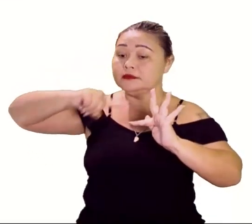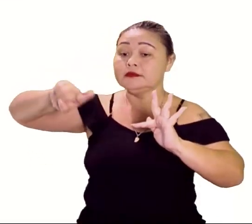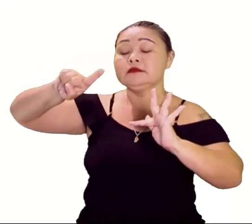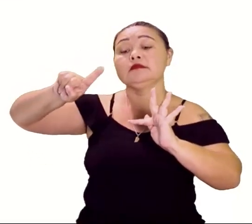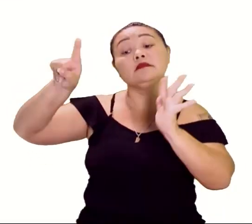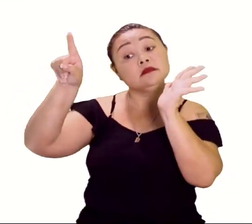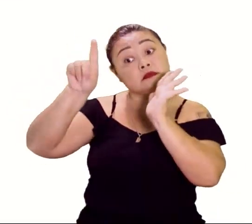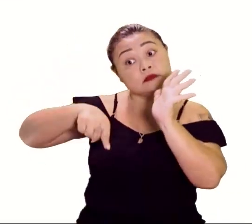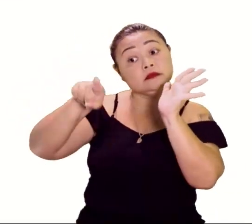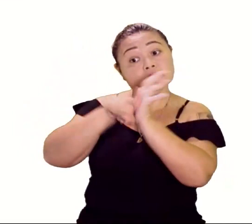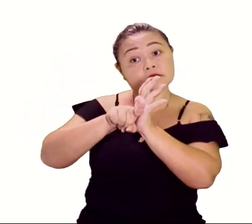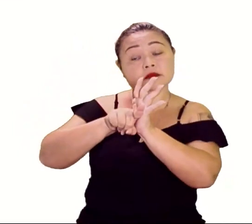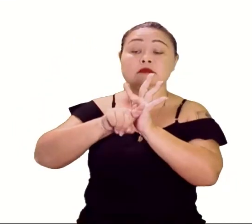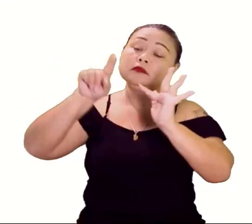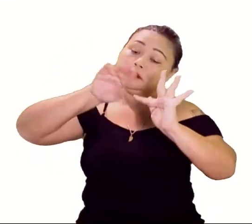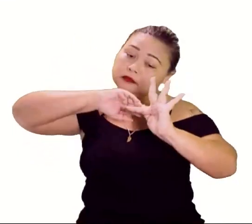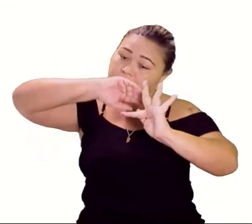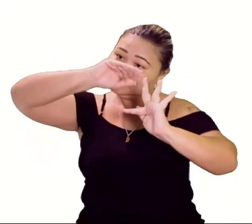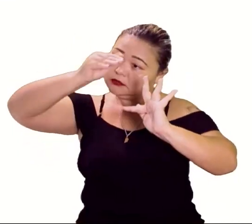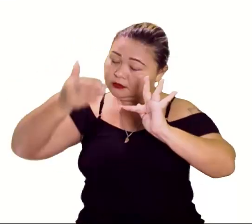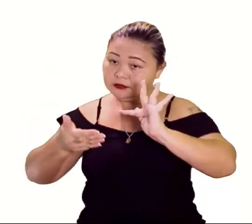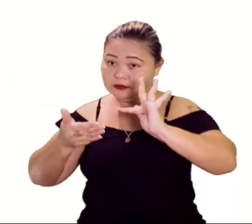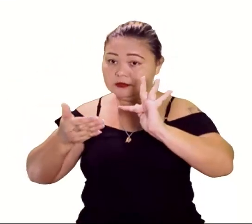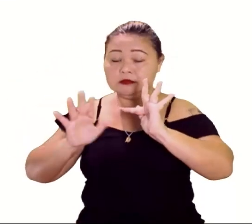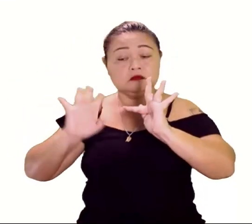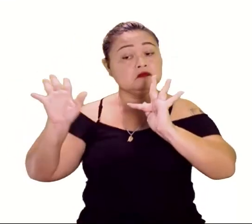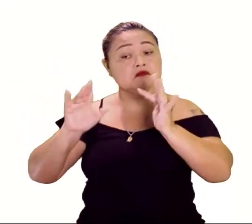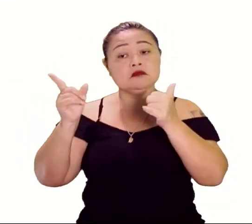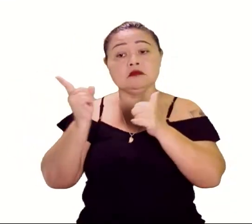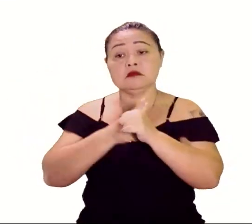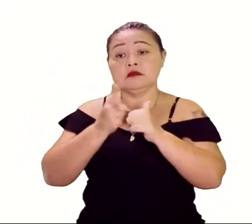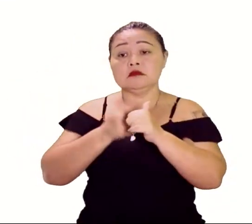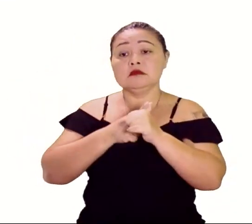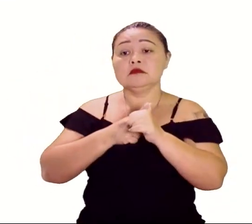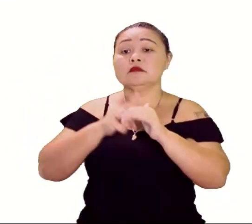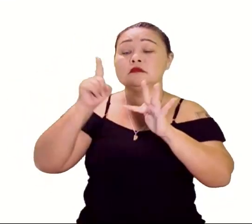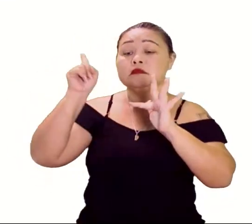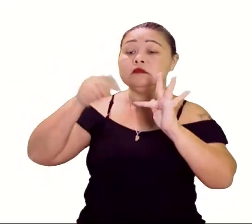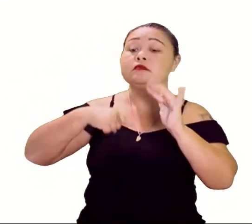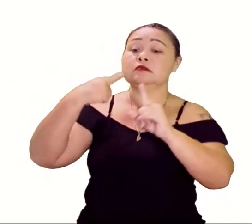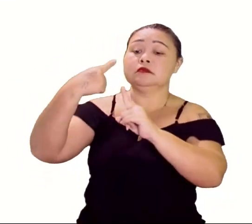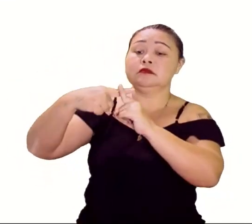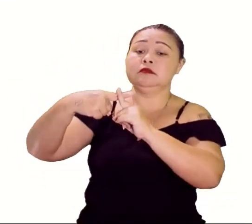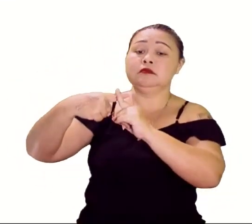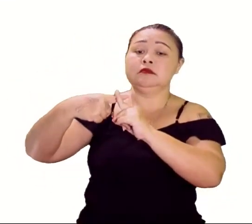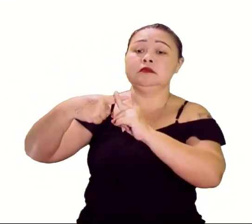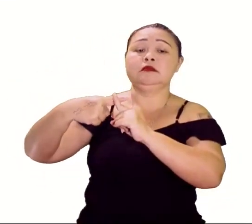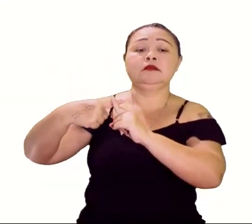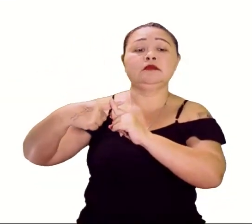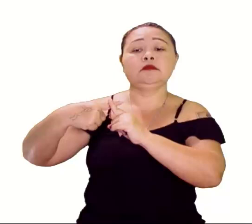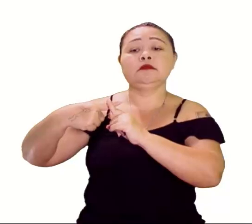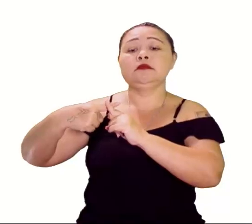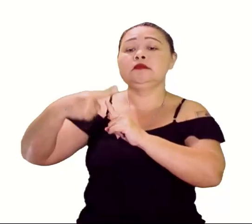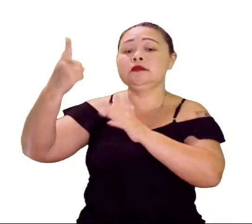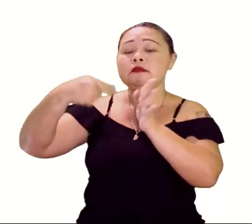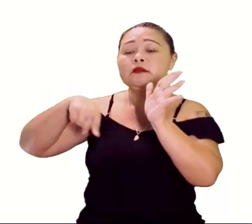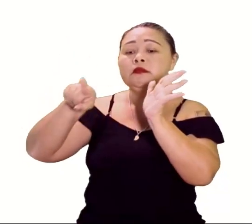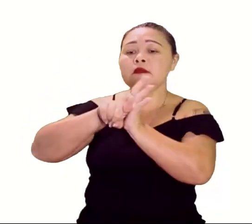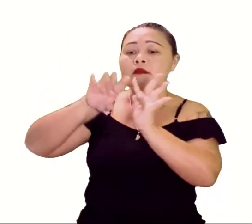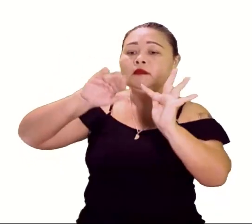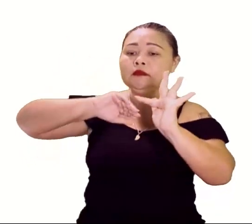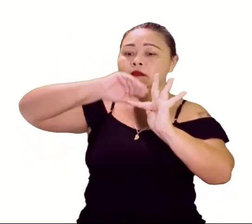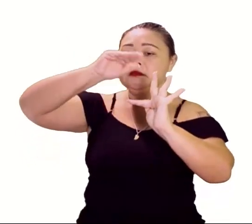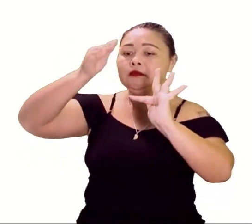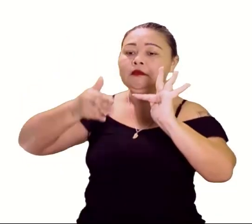negativo, né? Concavidade para baixo. Esse é o primeiro passo. Esse é o A positivo, né? Beleza. O A negativo,